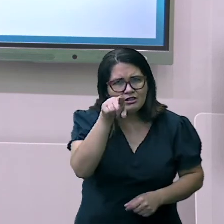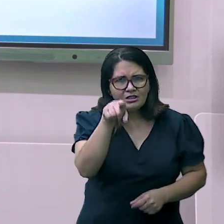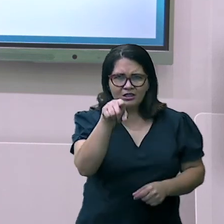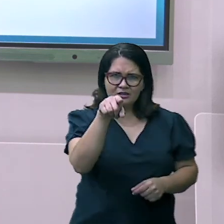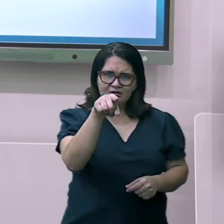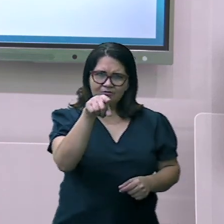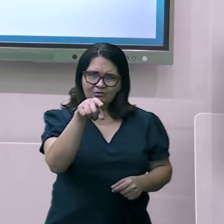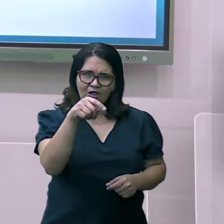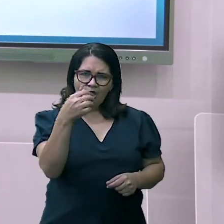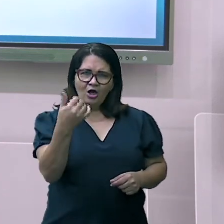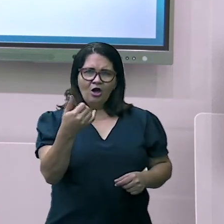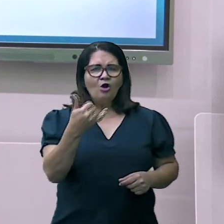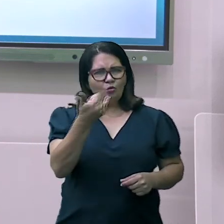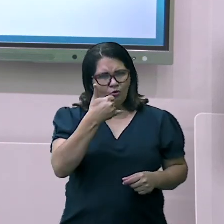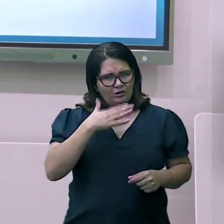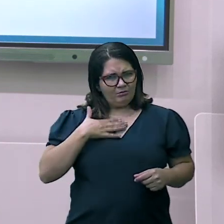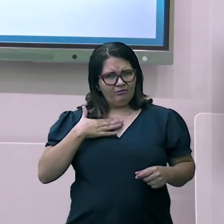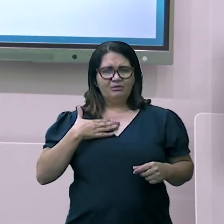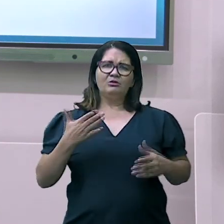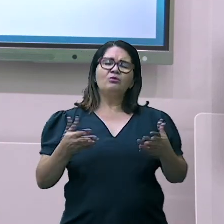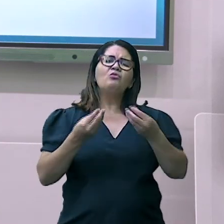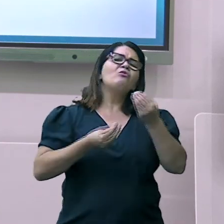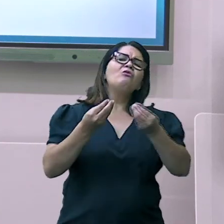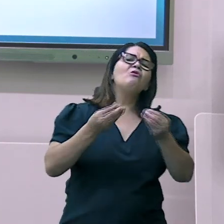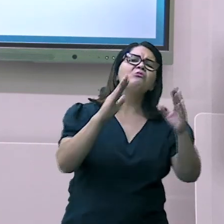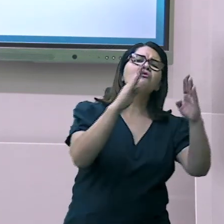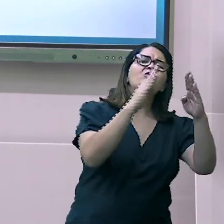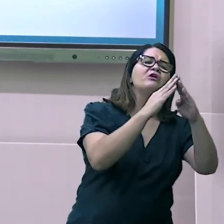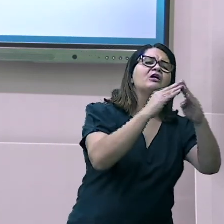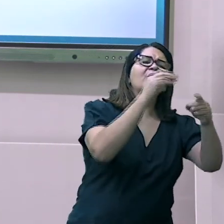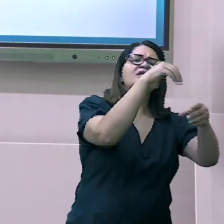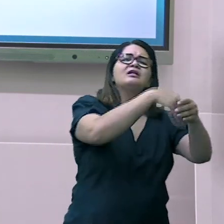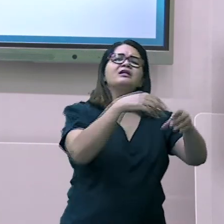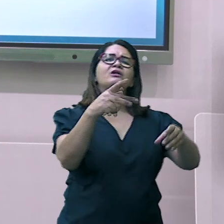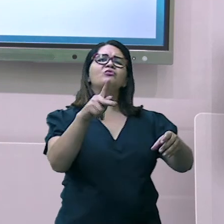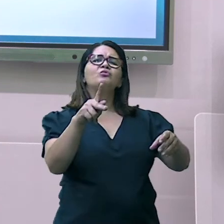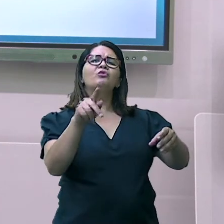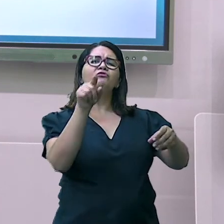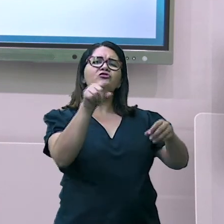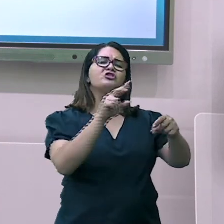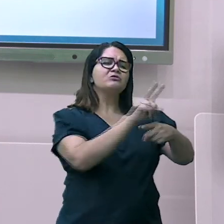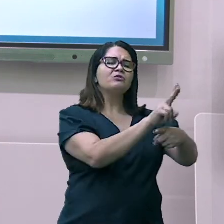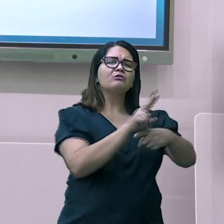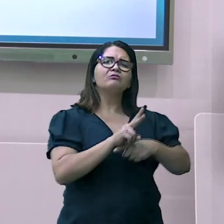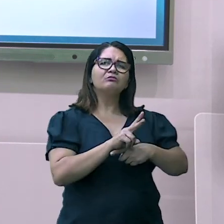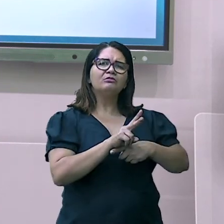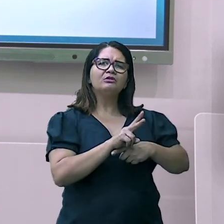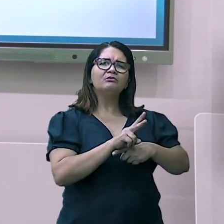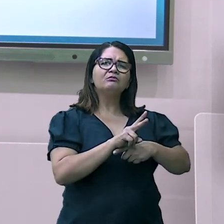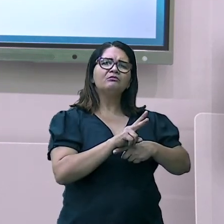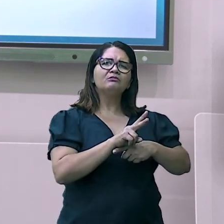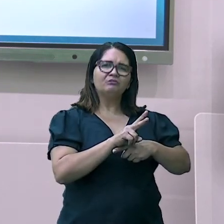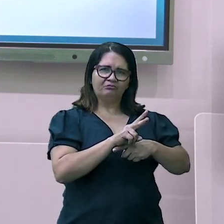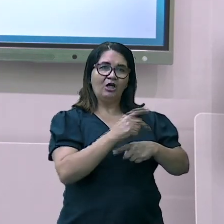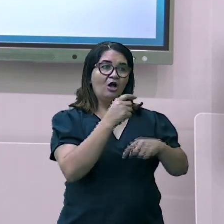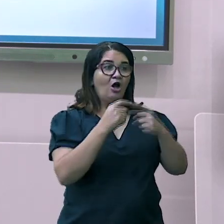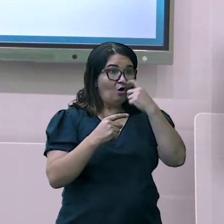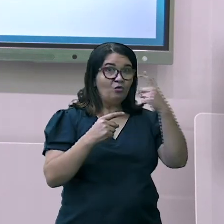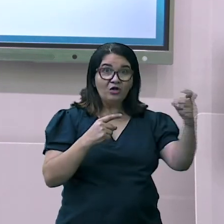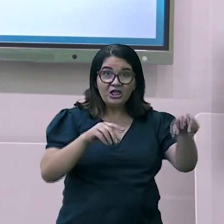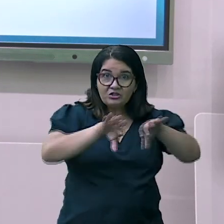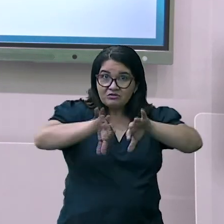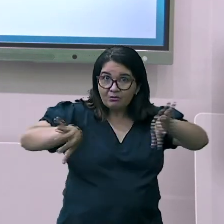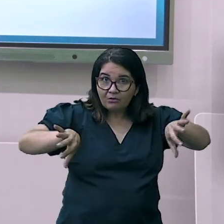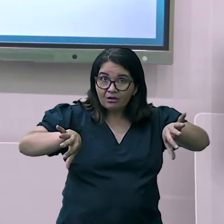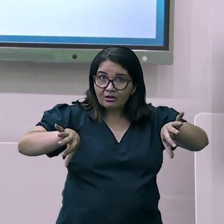é consciente sobre esse tipo de preservação? Você faz alguma dessas coisas que eu falei aqui? Eu espero